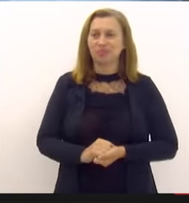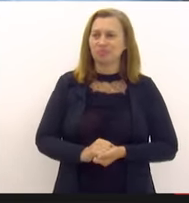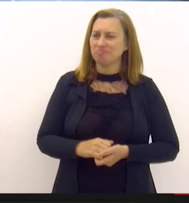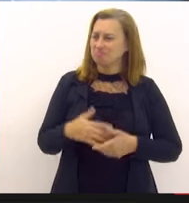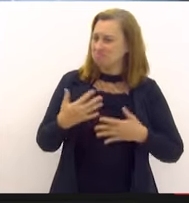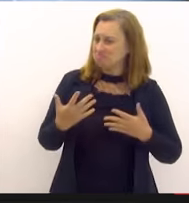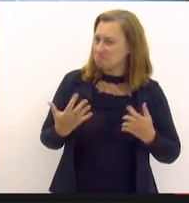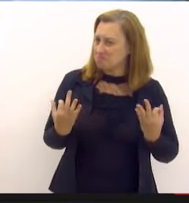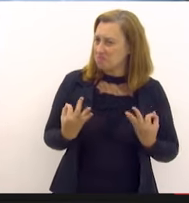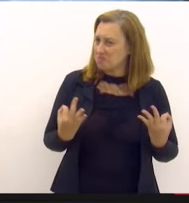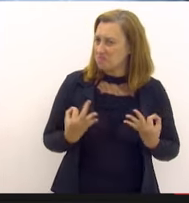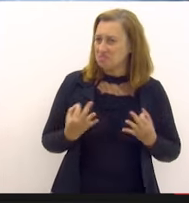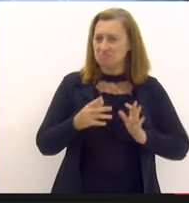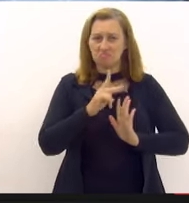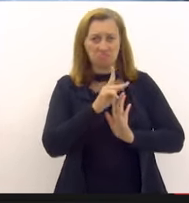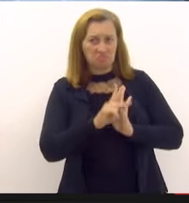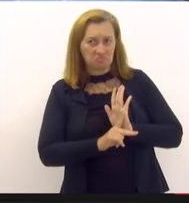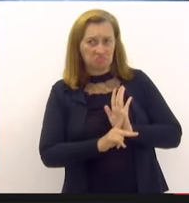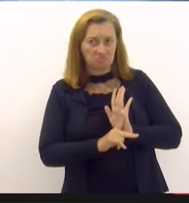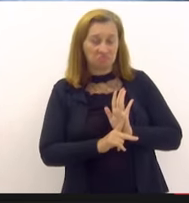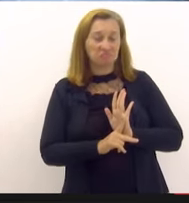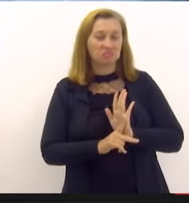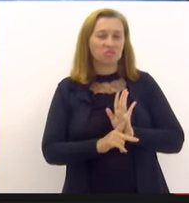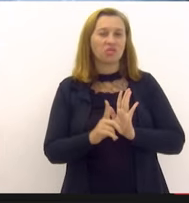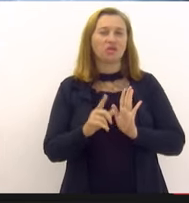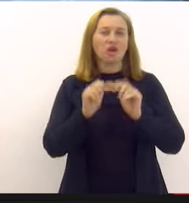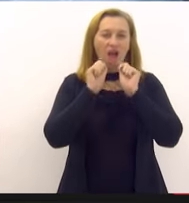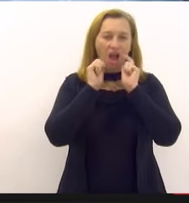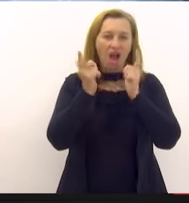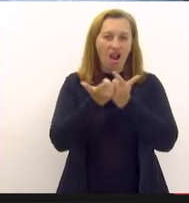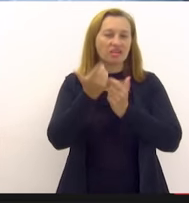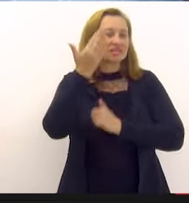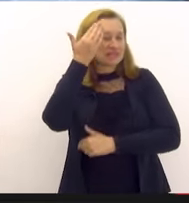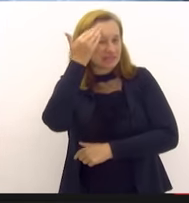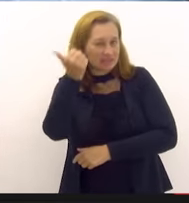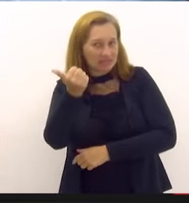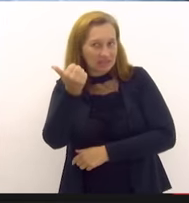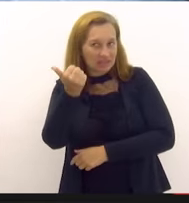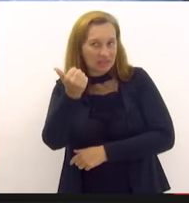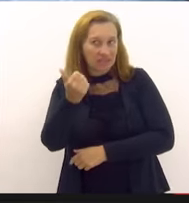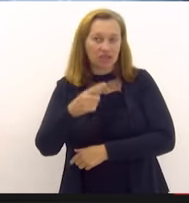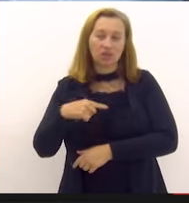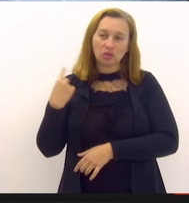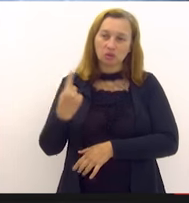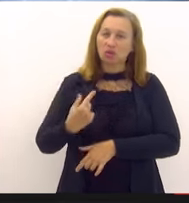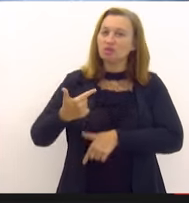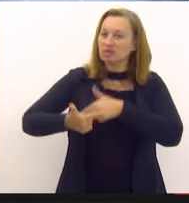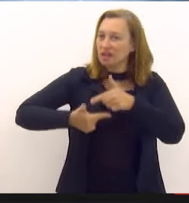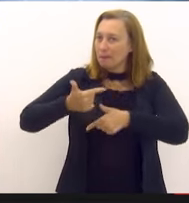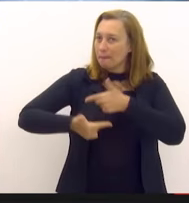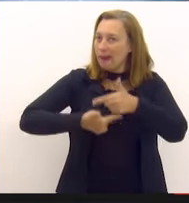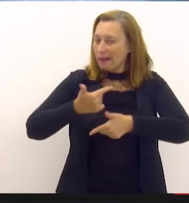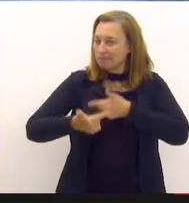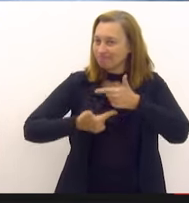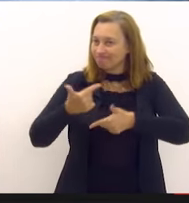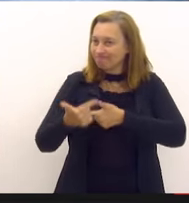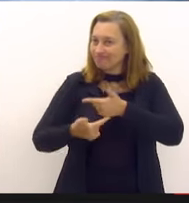excelente projeto. A casa sabe que a nossa militância, o nosso trabalho,